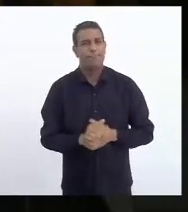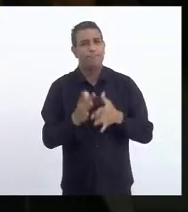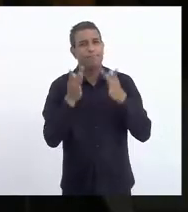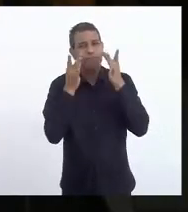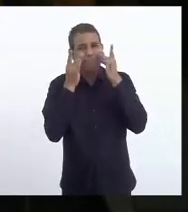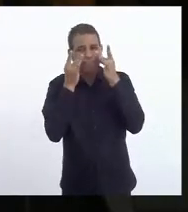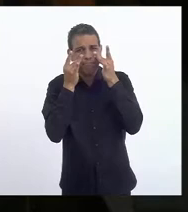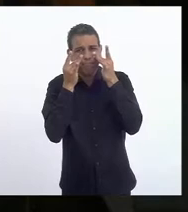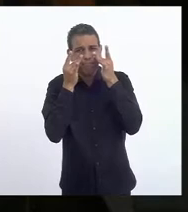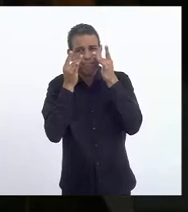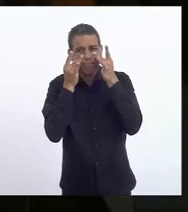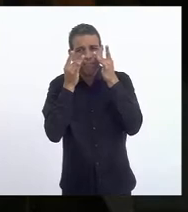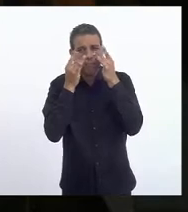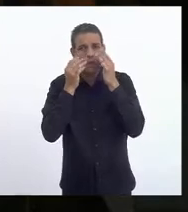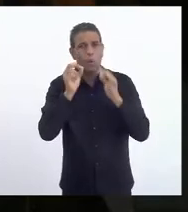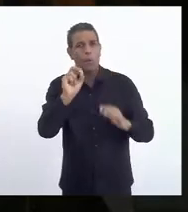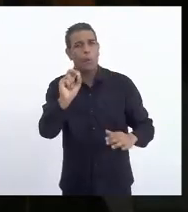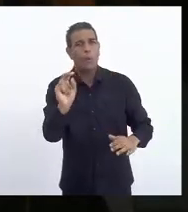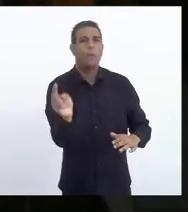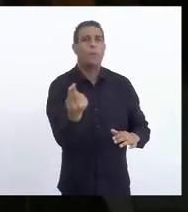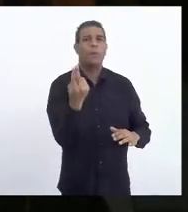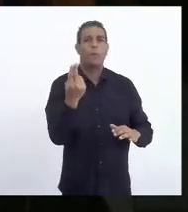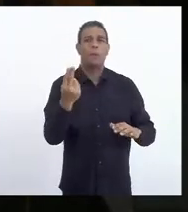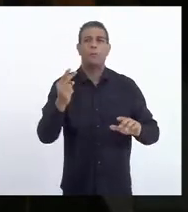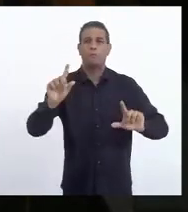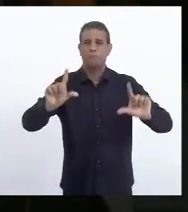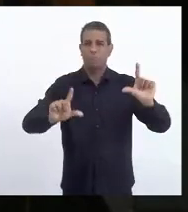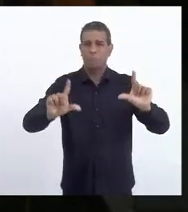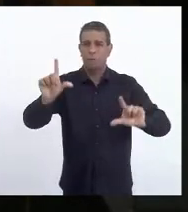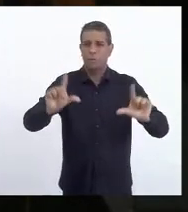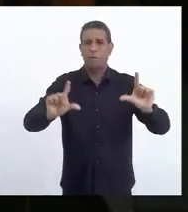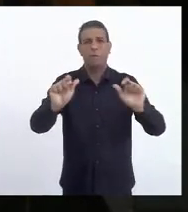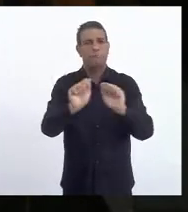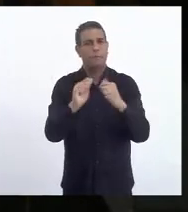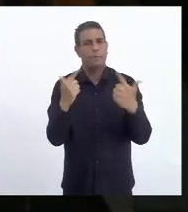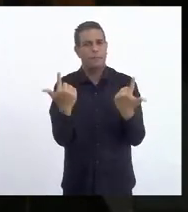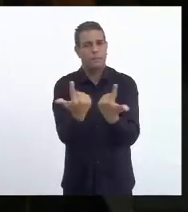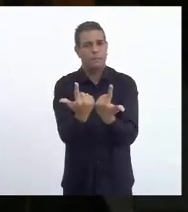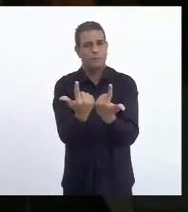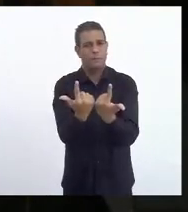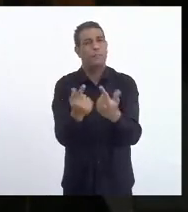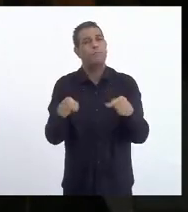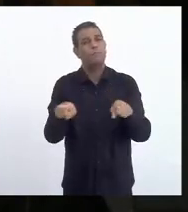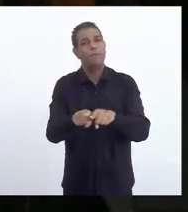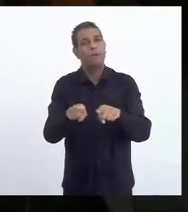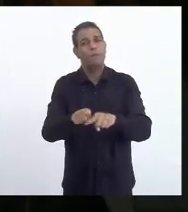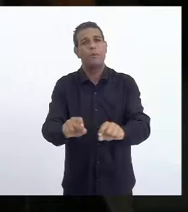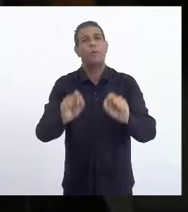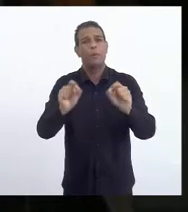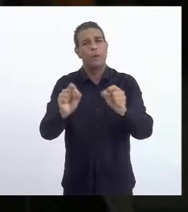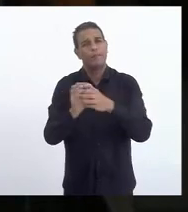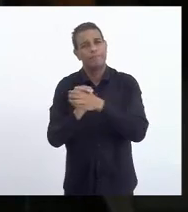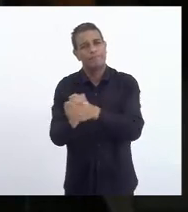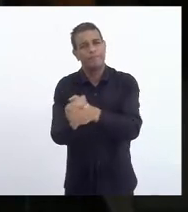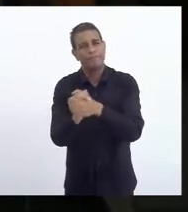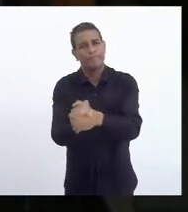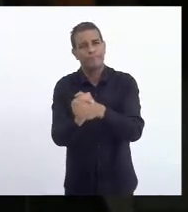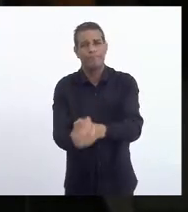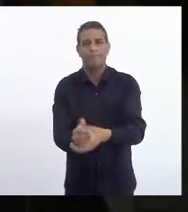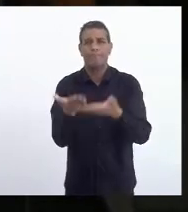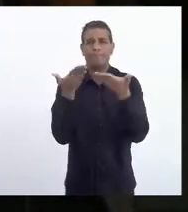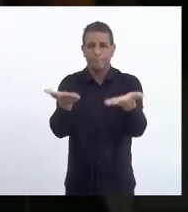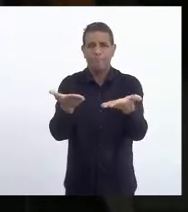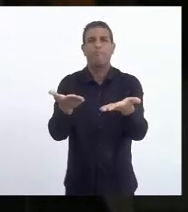presencialmente e de forma remota queria também cumprimentar